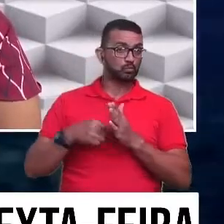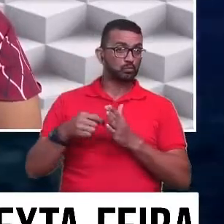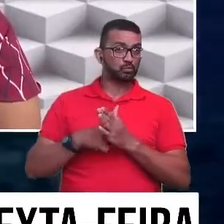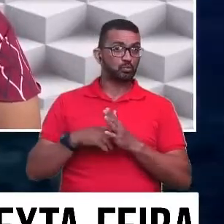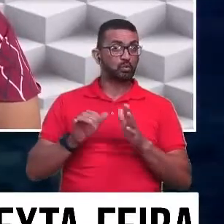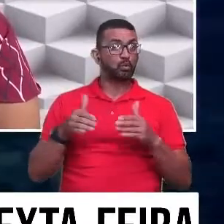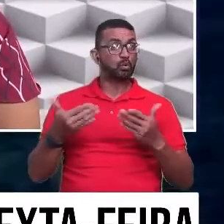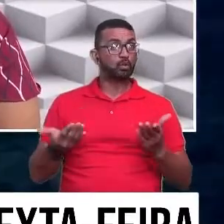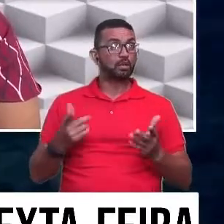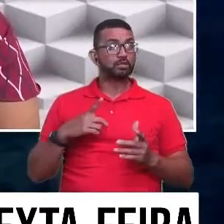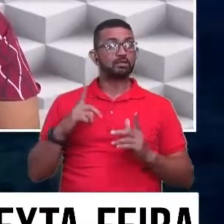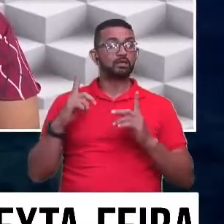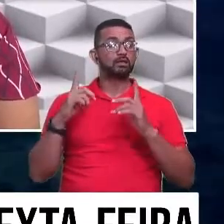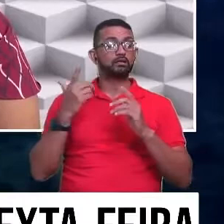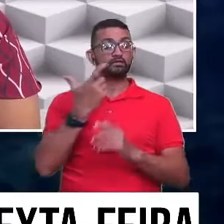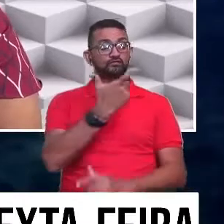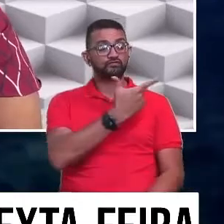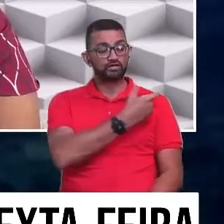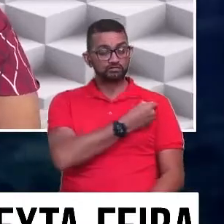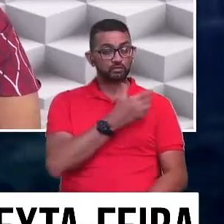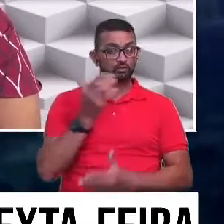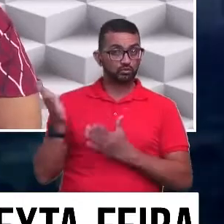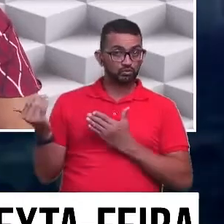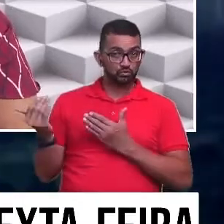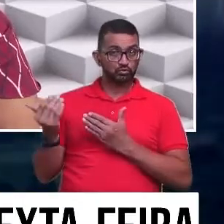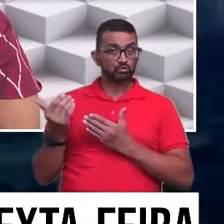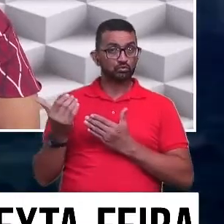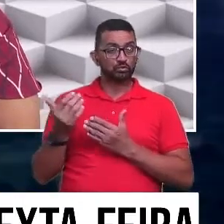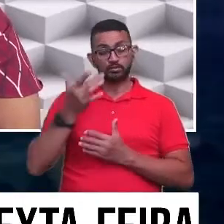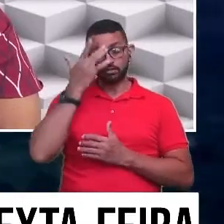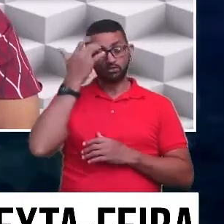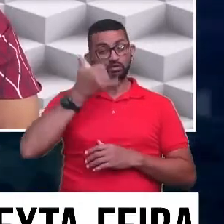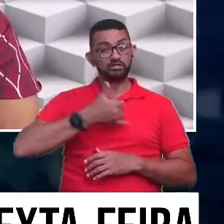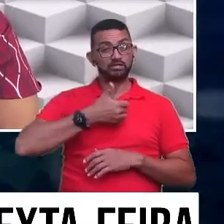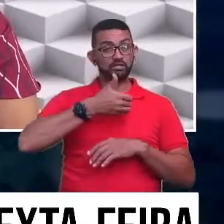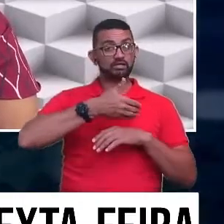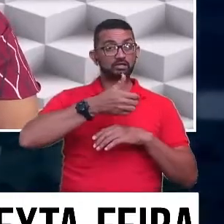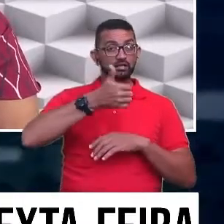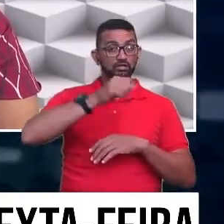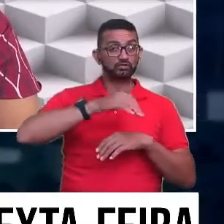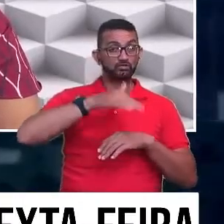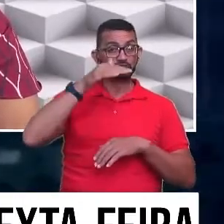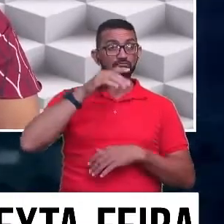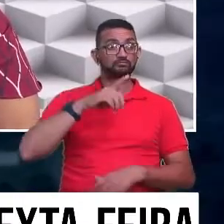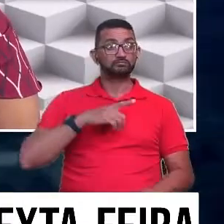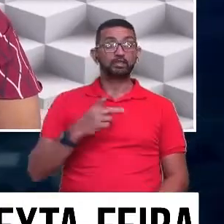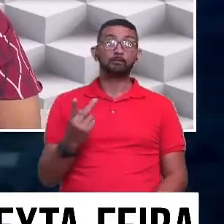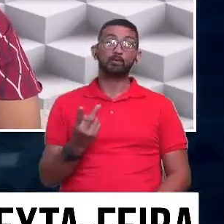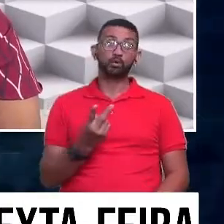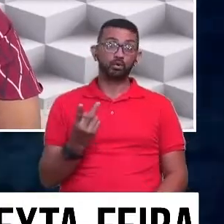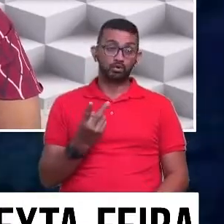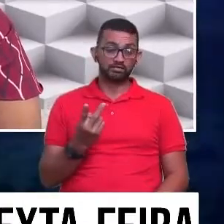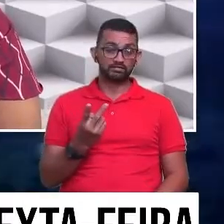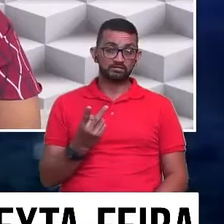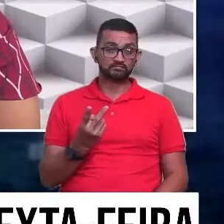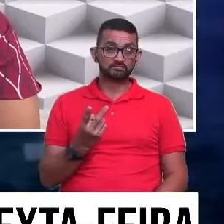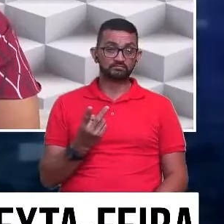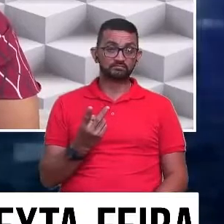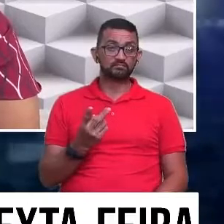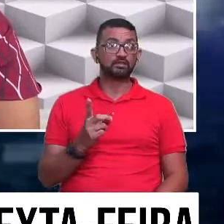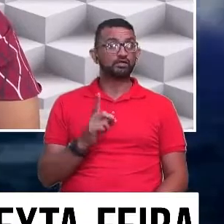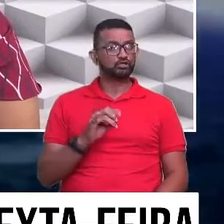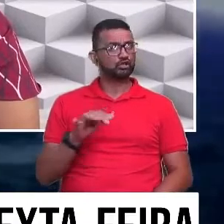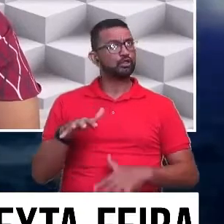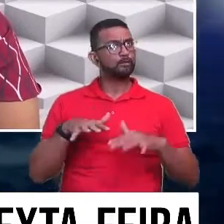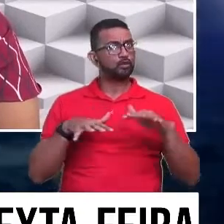recebe o relacionamento sobre quando tem vacinação dos adolescentes e quando tem vacinação para maiores de 18 anos e amanhã vai ter para os dois